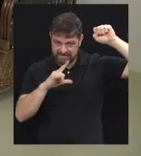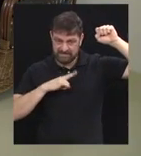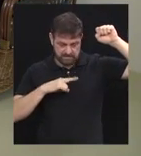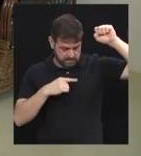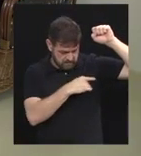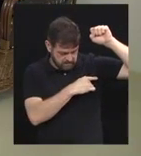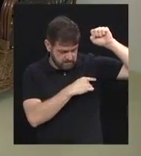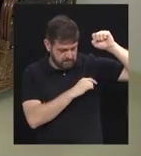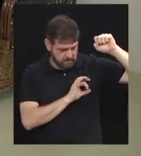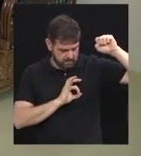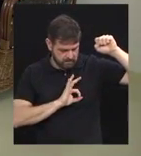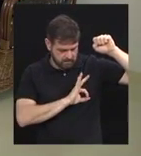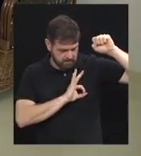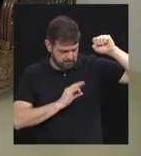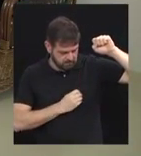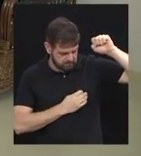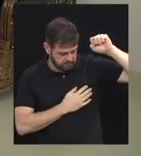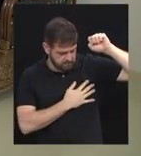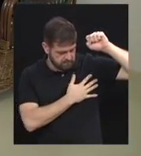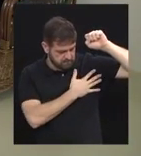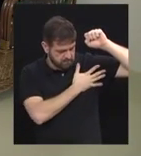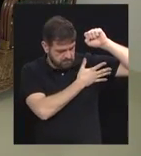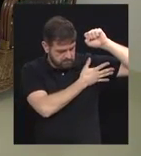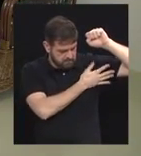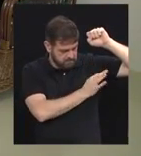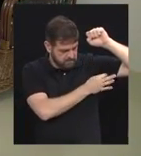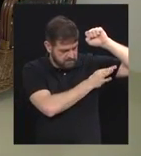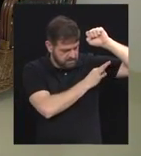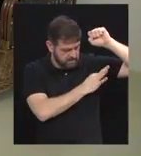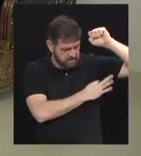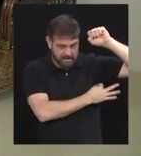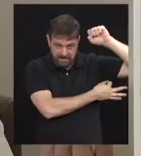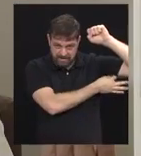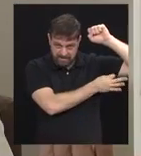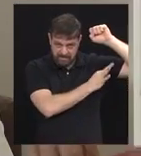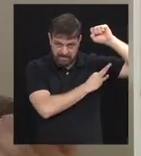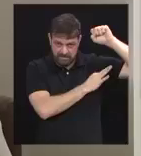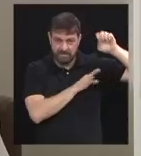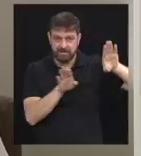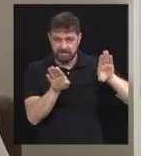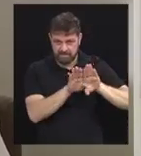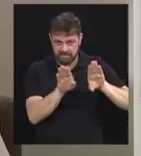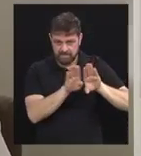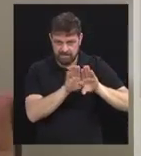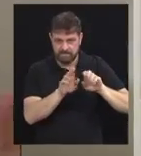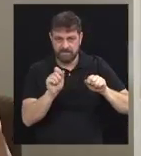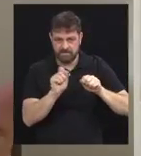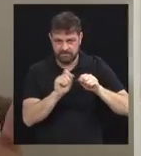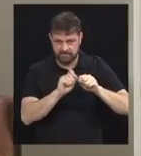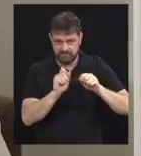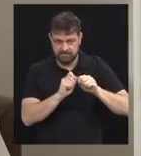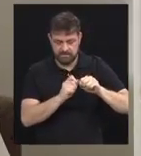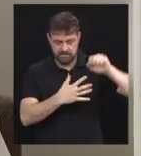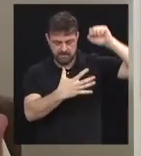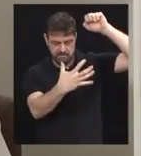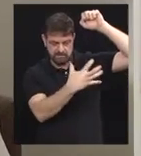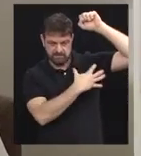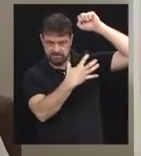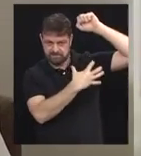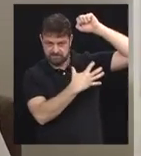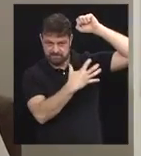houver positividade, ou seja, se houver escape de células para a região axilar, então a